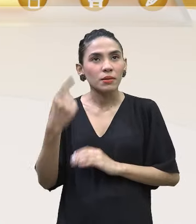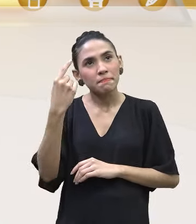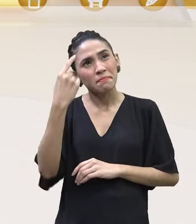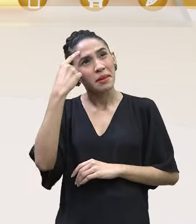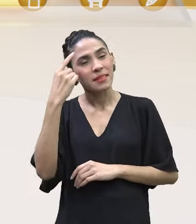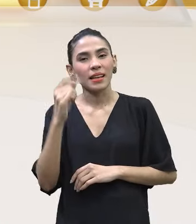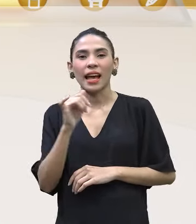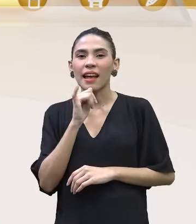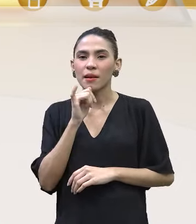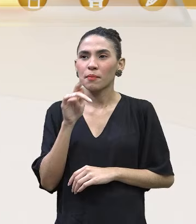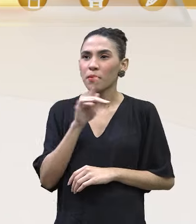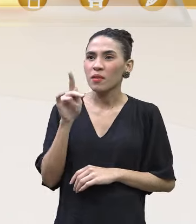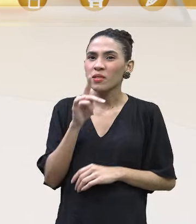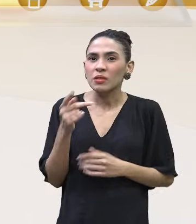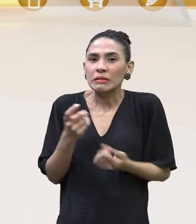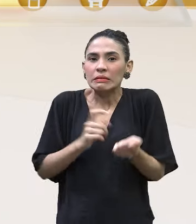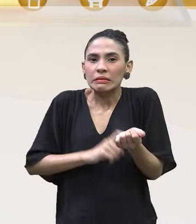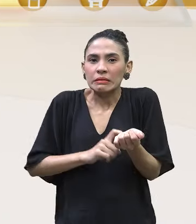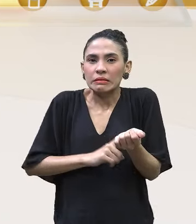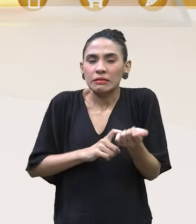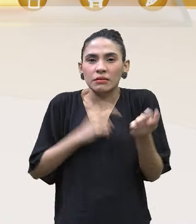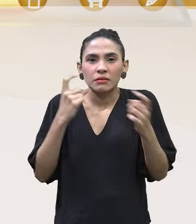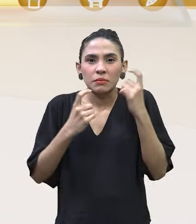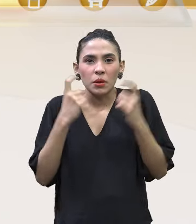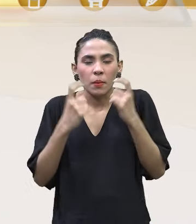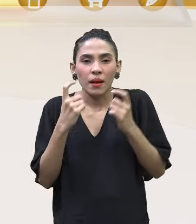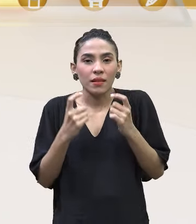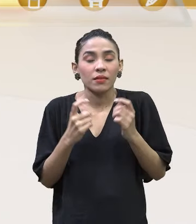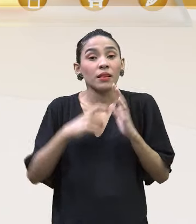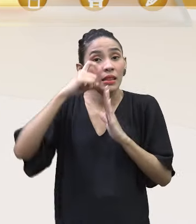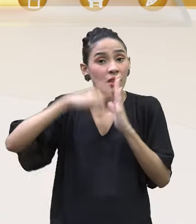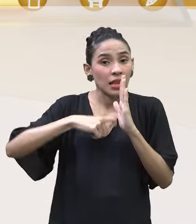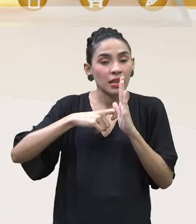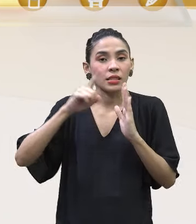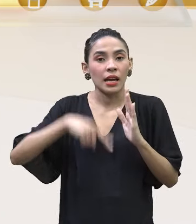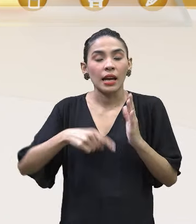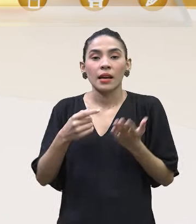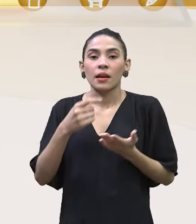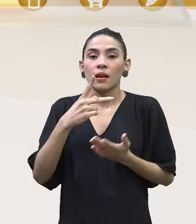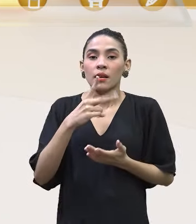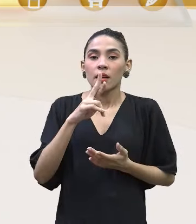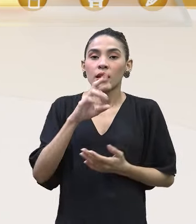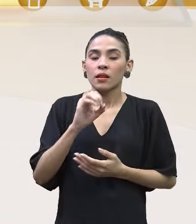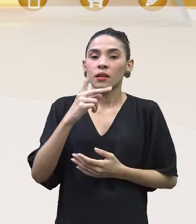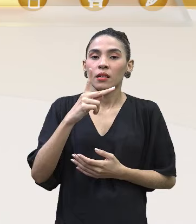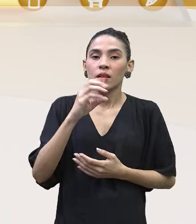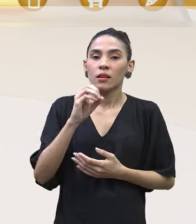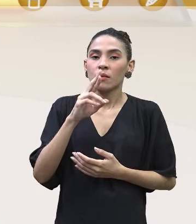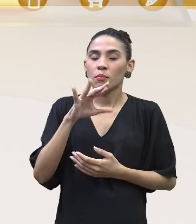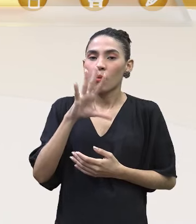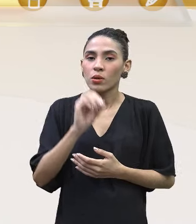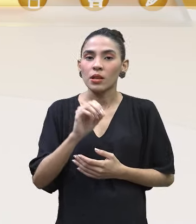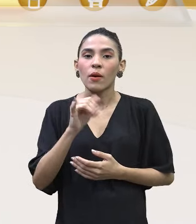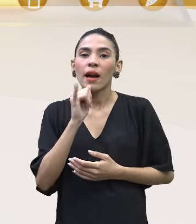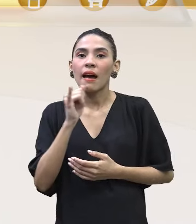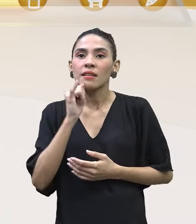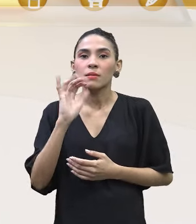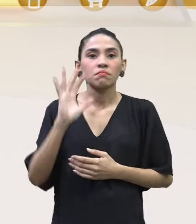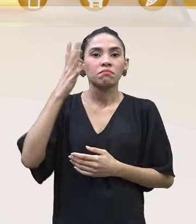como professor e fique amedrontado nervoso aí taxas são proporções que expressam a frequência de um determinado